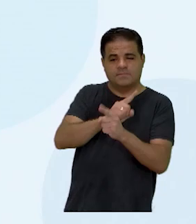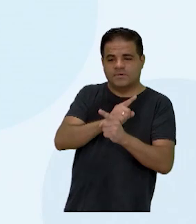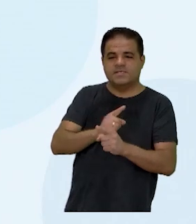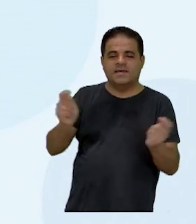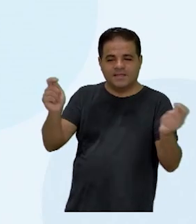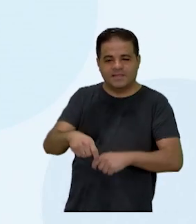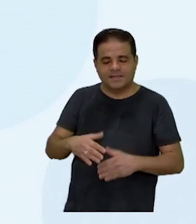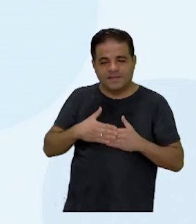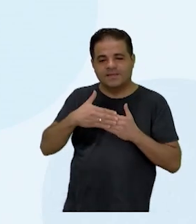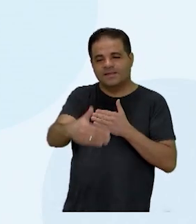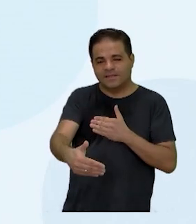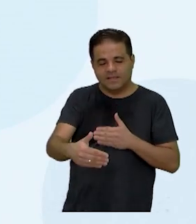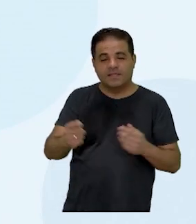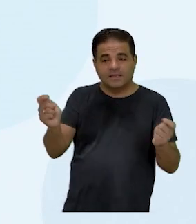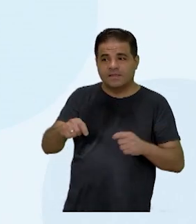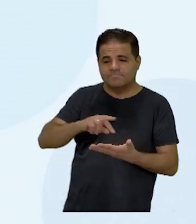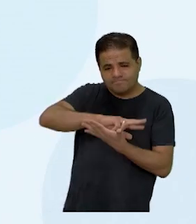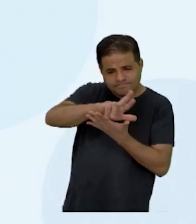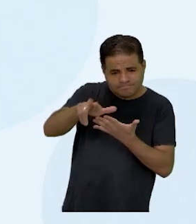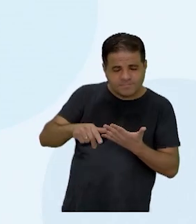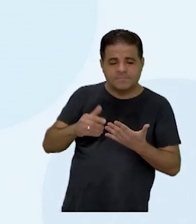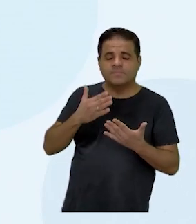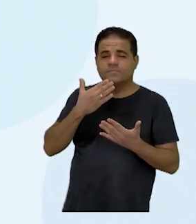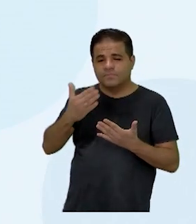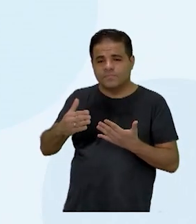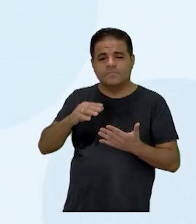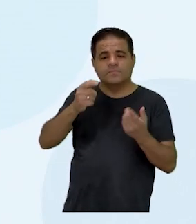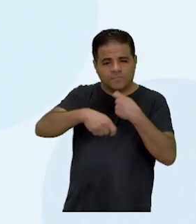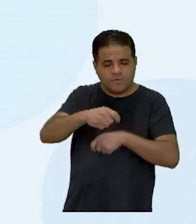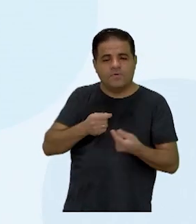a sua cara, o seu jeito de ser.